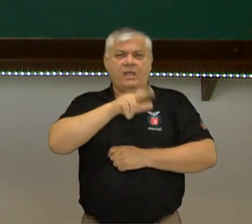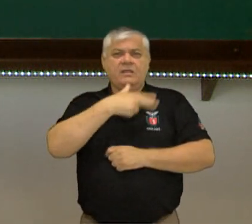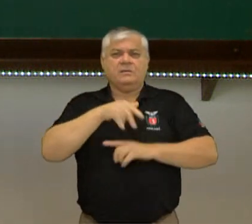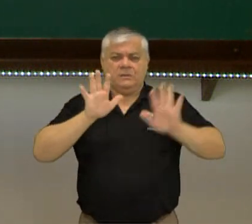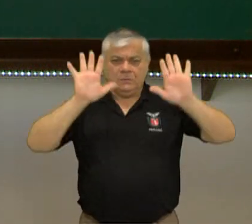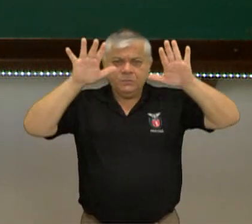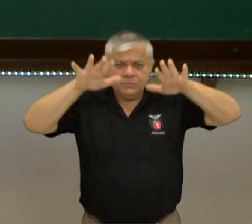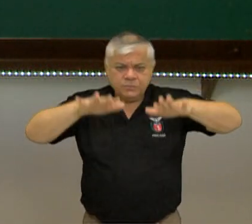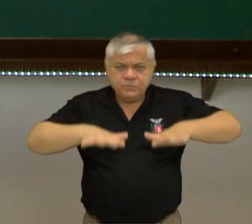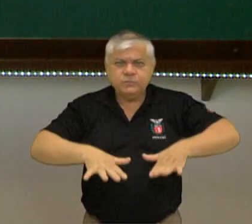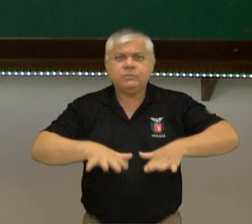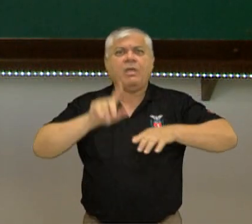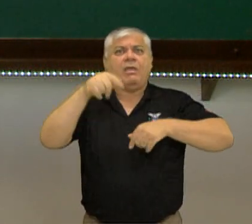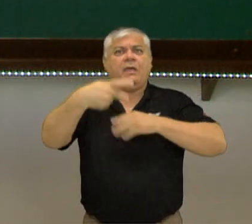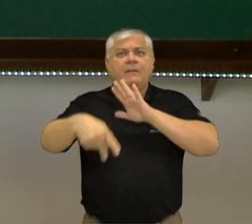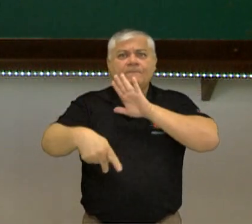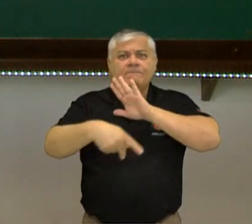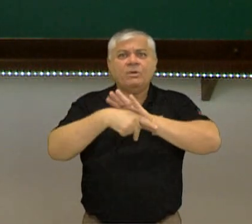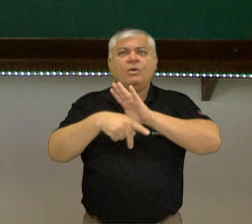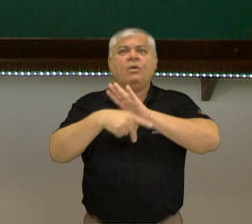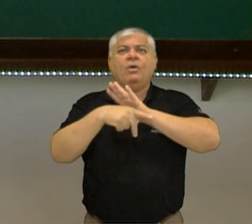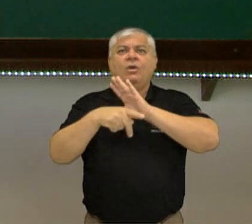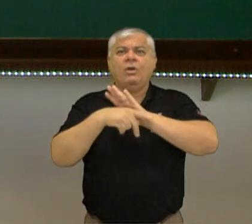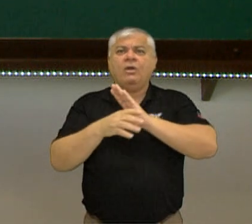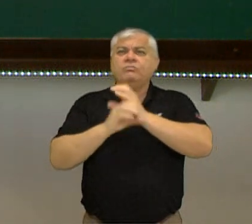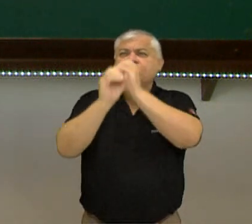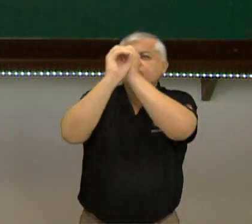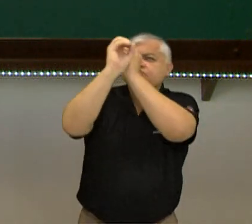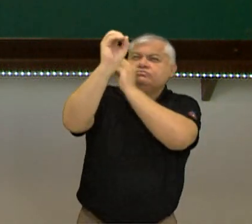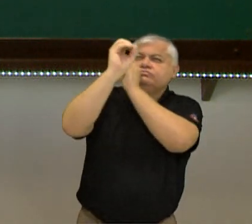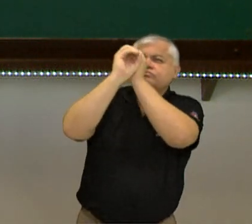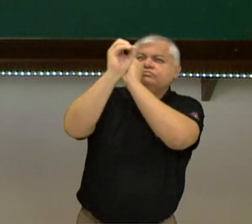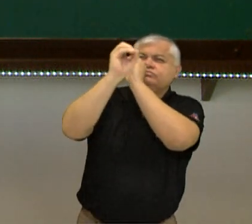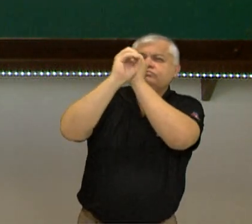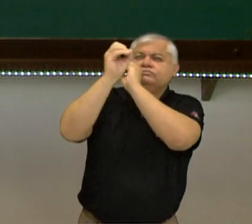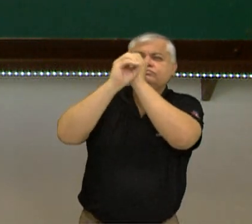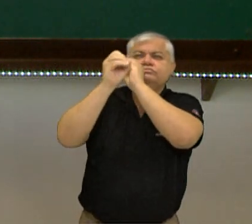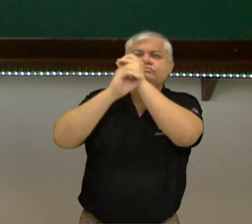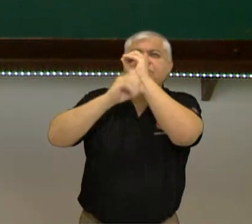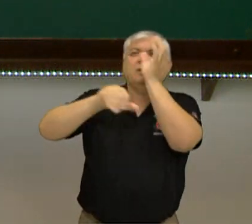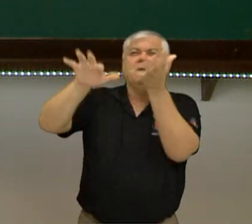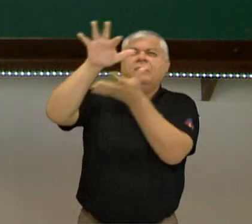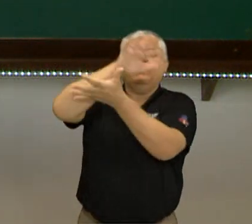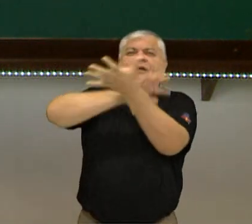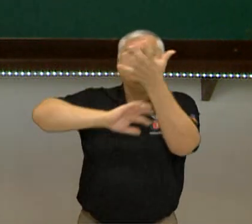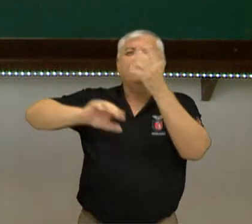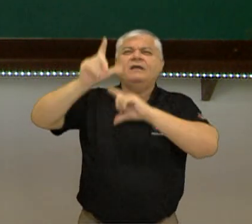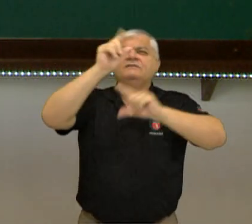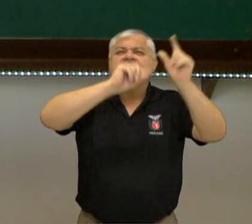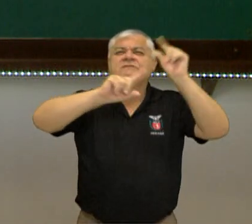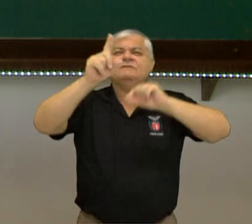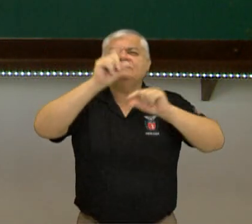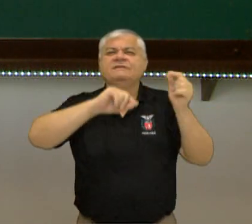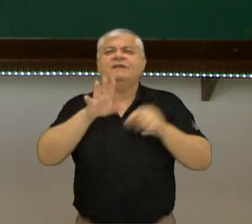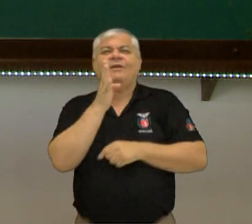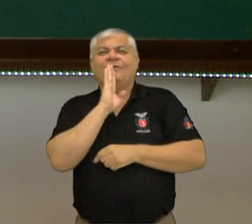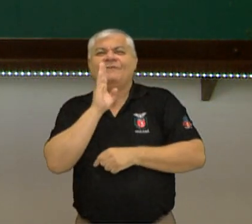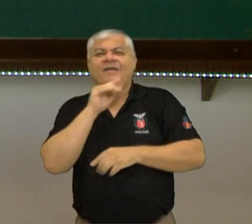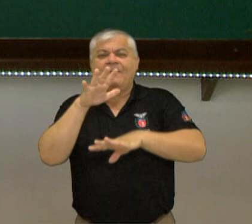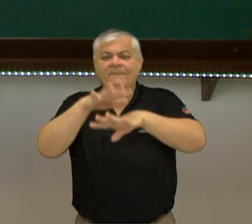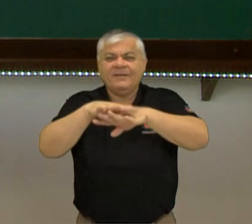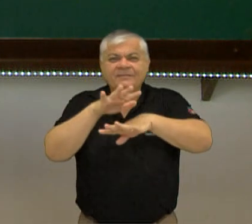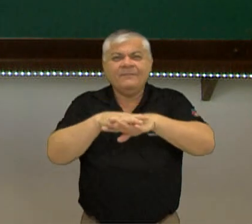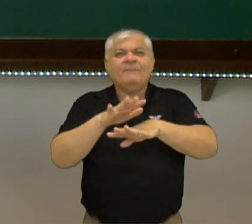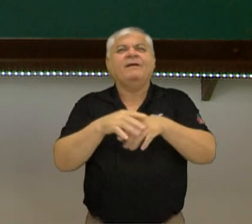um observatório astronômico, né? Os maias conheciam a astronomia, conheciam muito bem a matemática, né? Traduzida aí